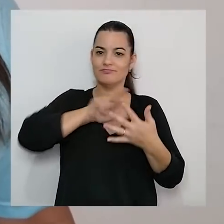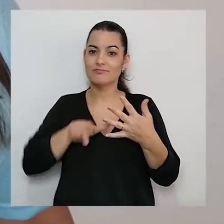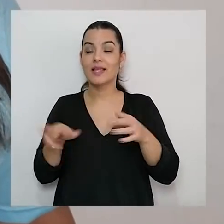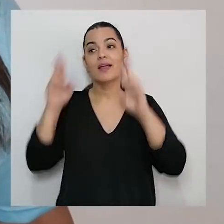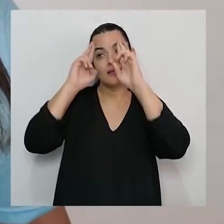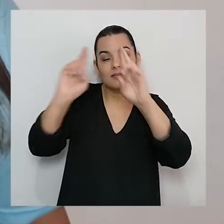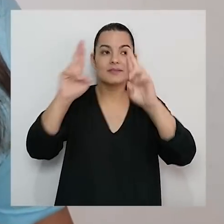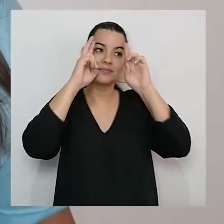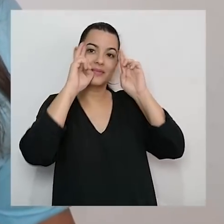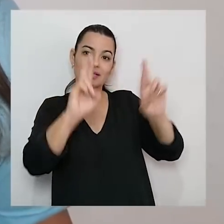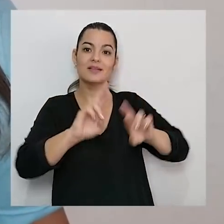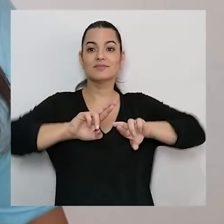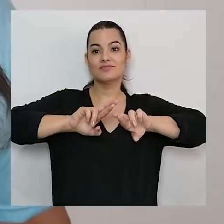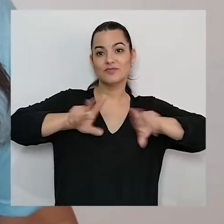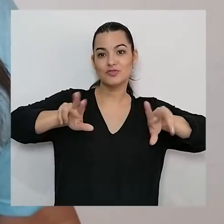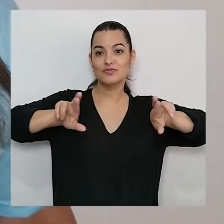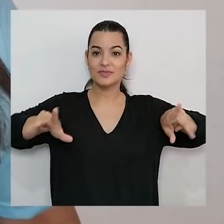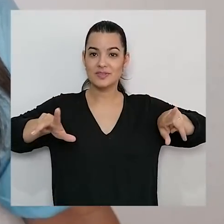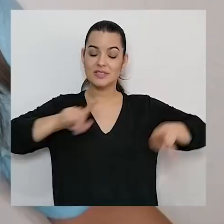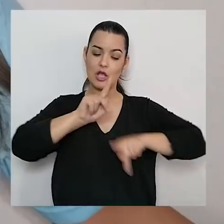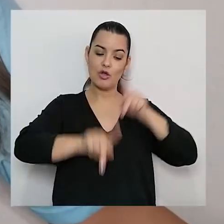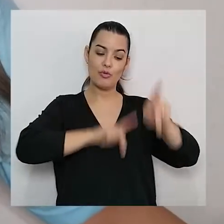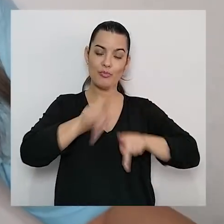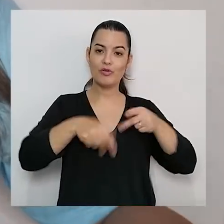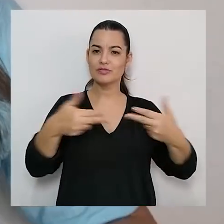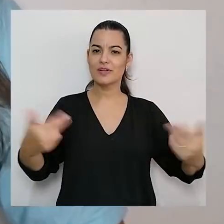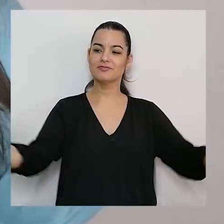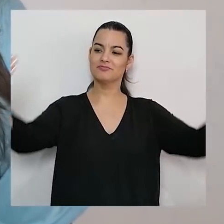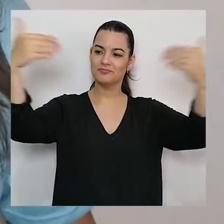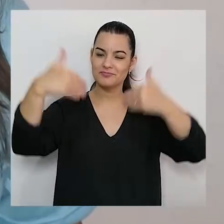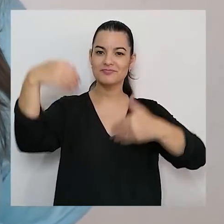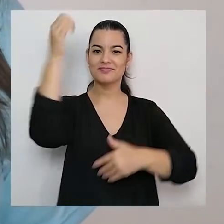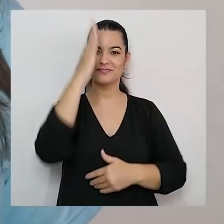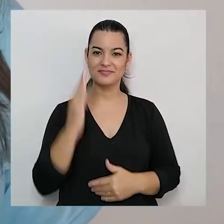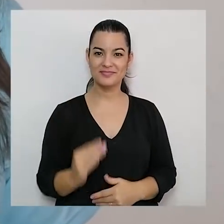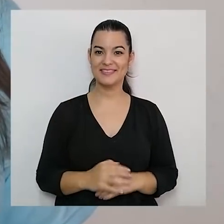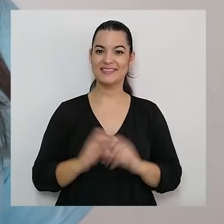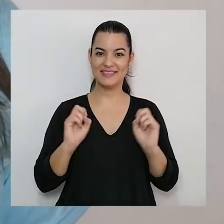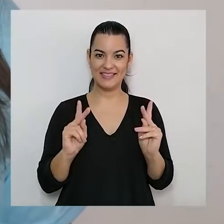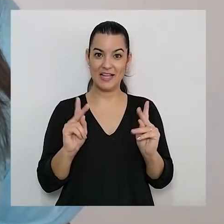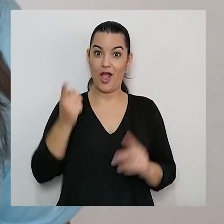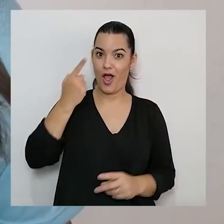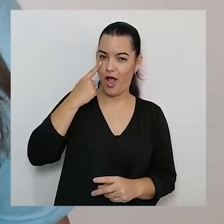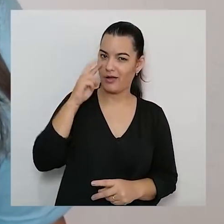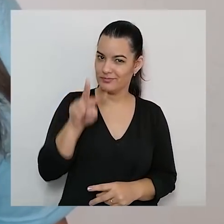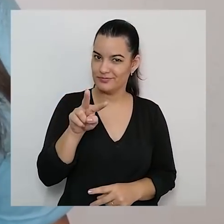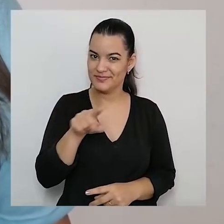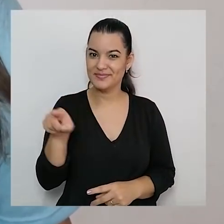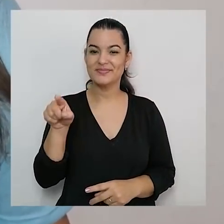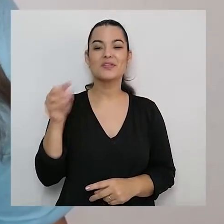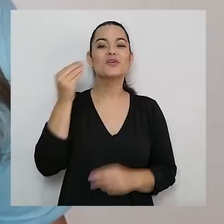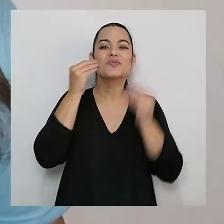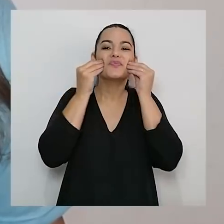como respeitar as diferenças que nós temos entre os povos que fazem parte do nosso país, tá